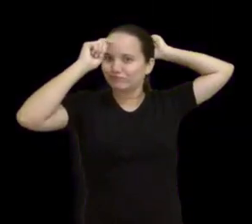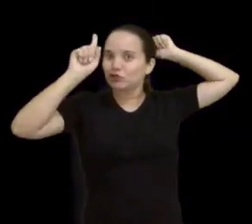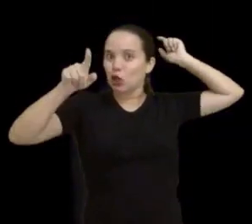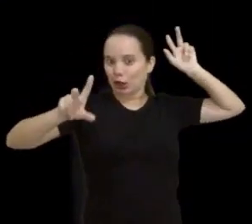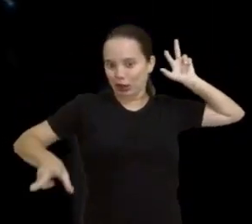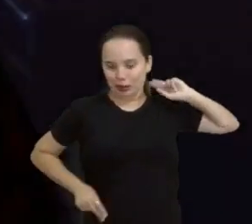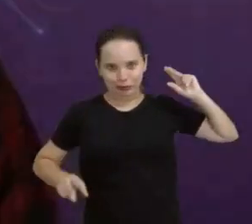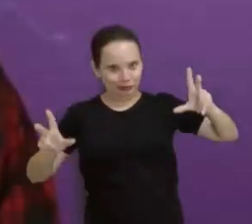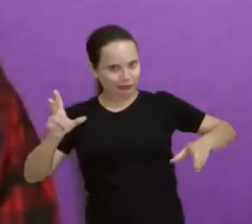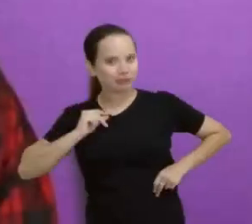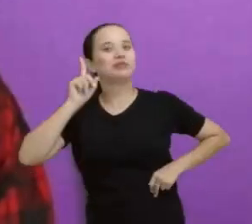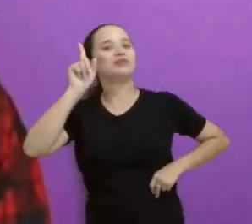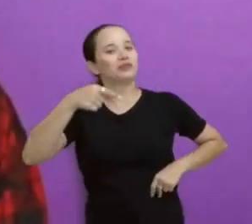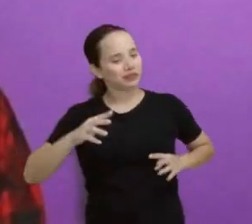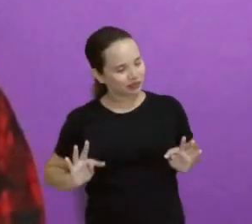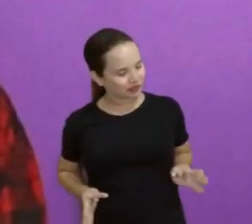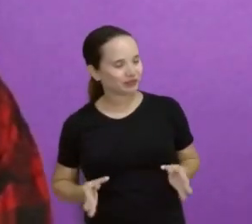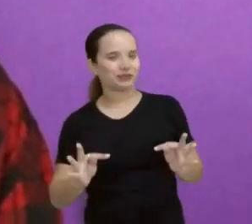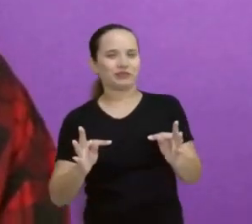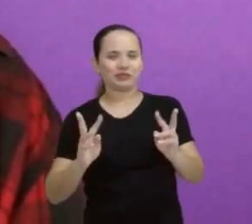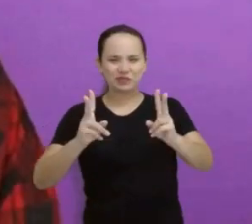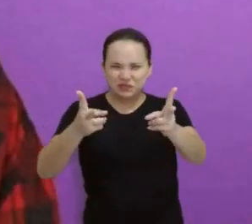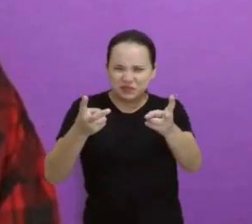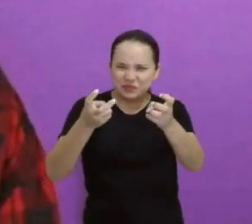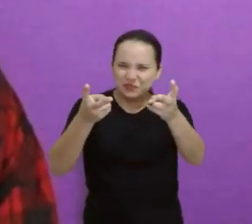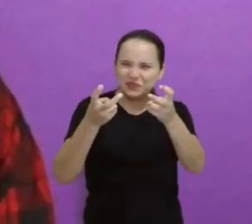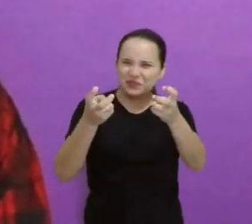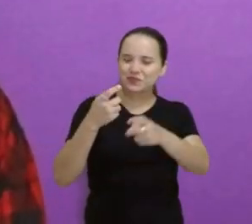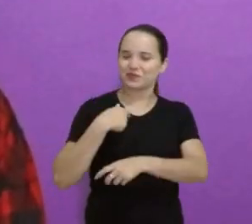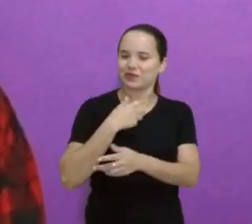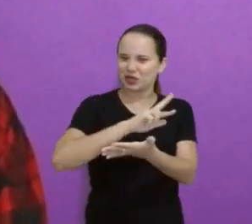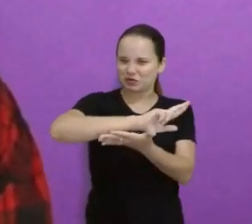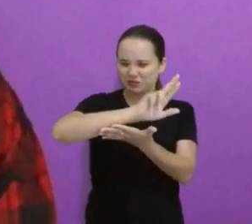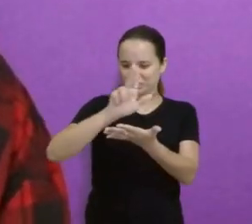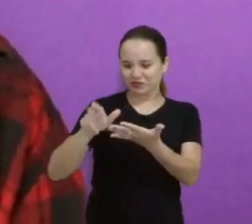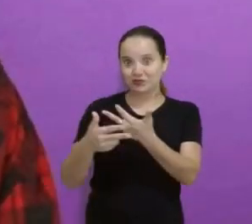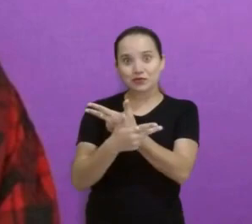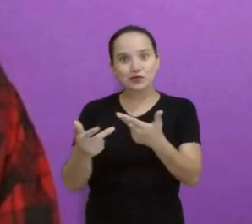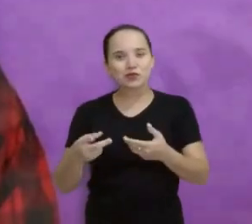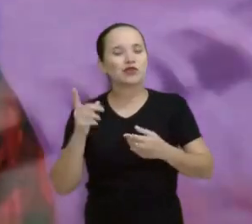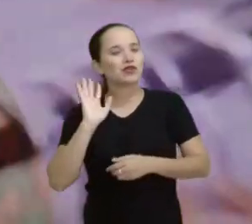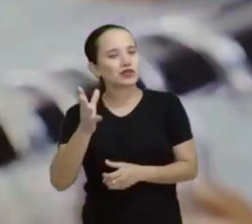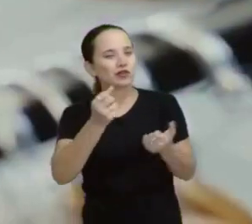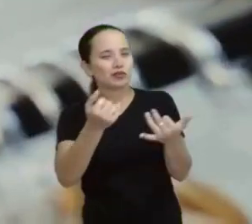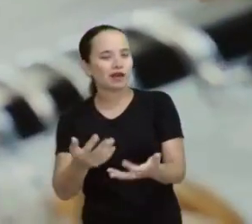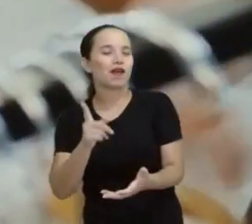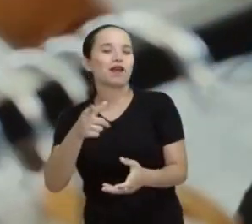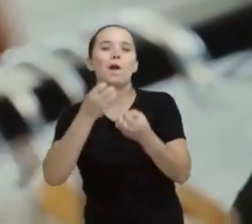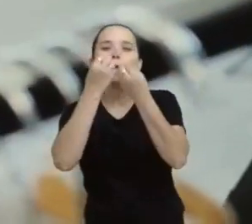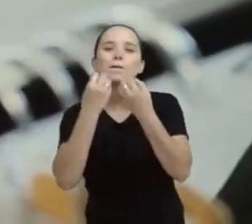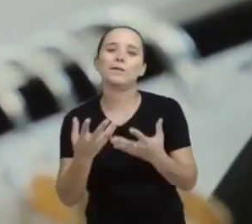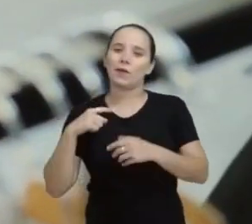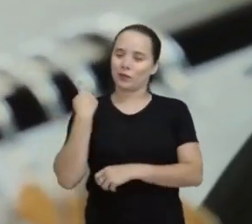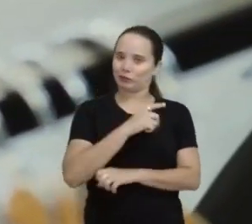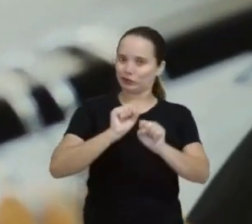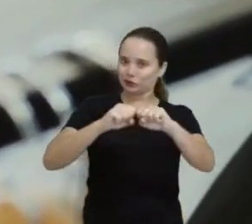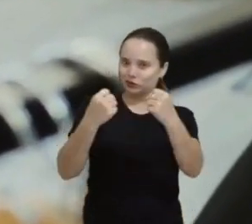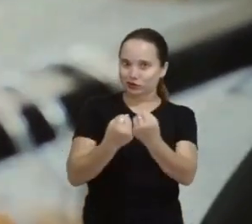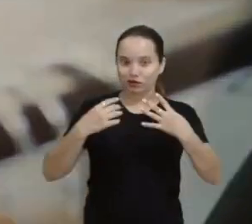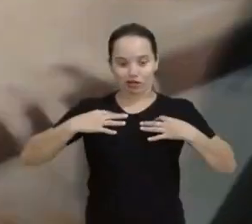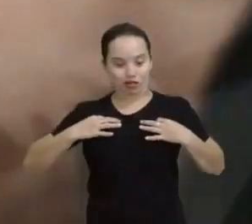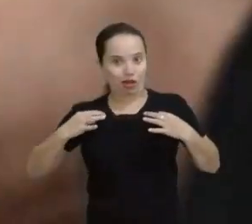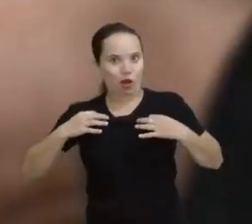são tecnologias. Perceberam? Tudo que eu falei traz benefícios para a sociedade. A roupa te